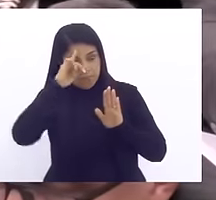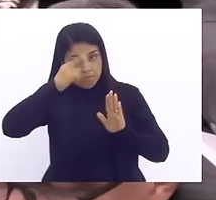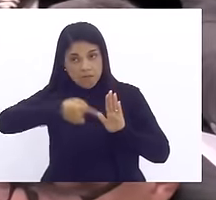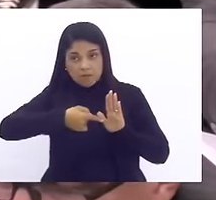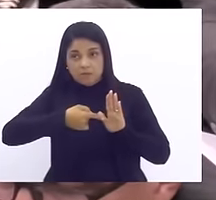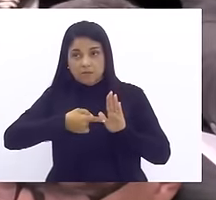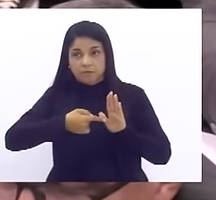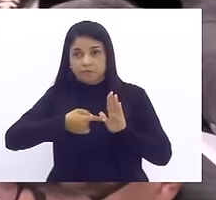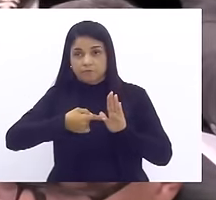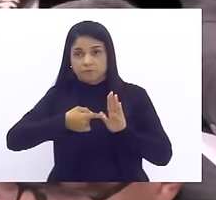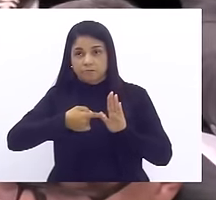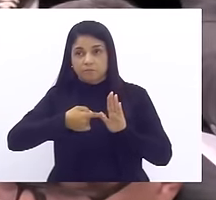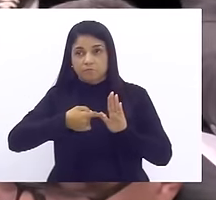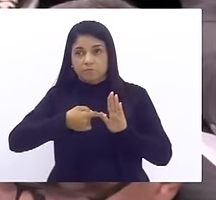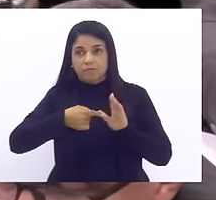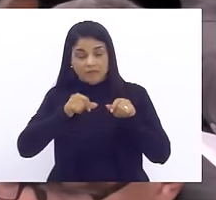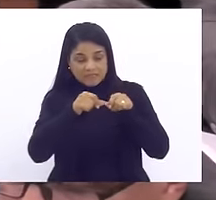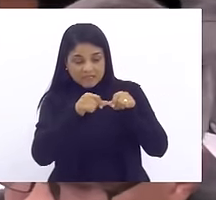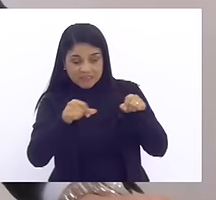determina